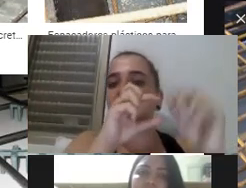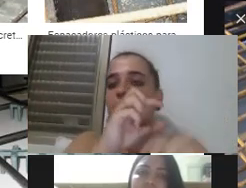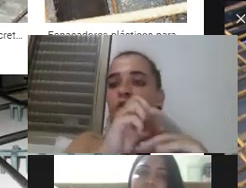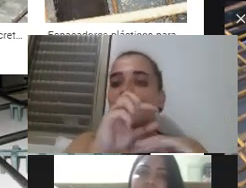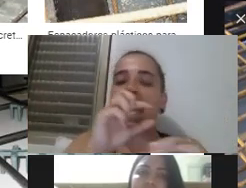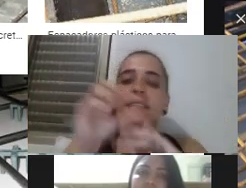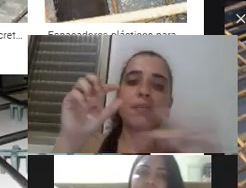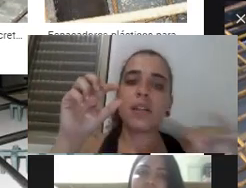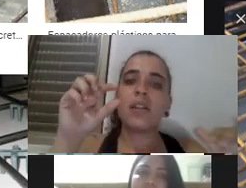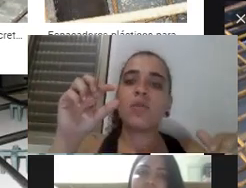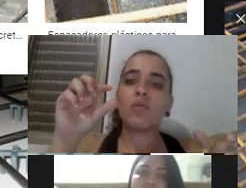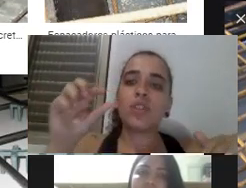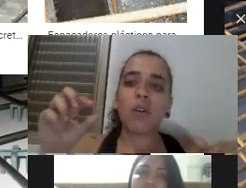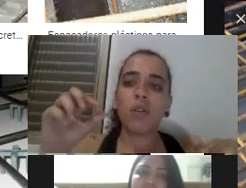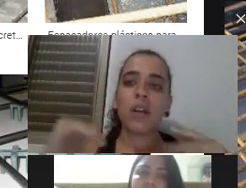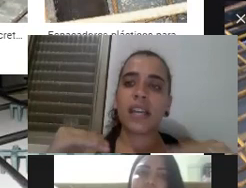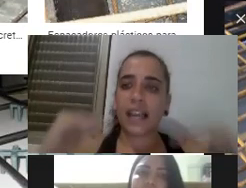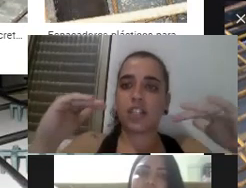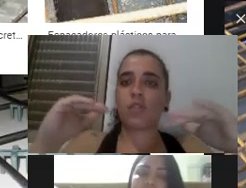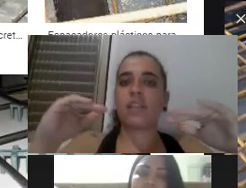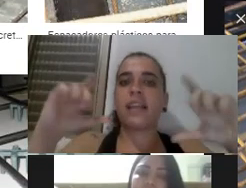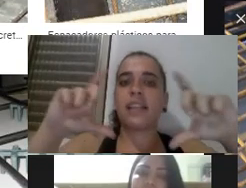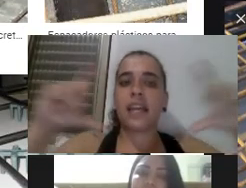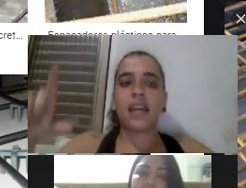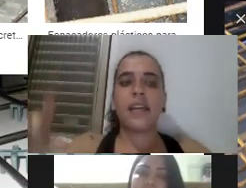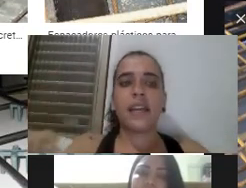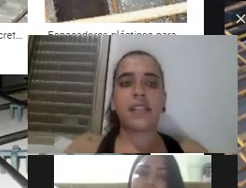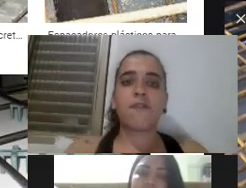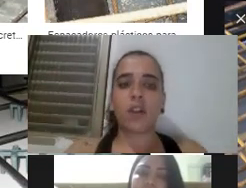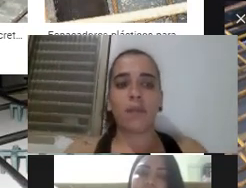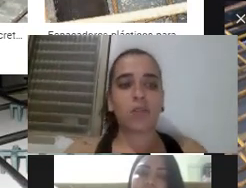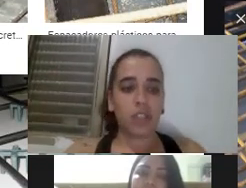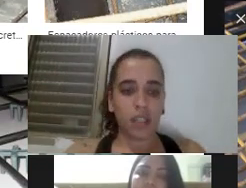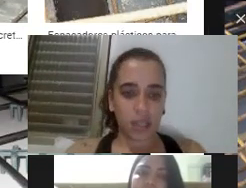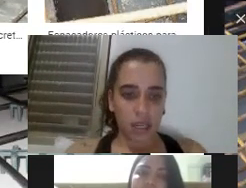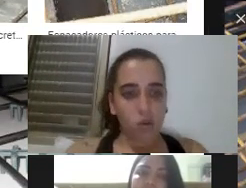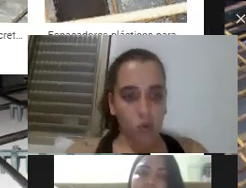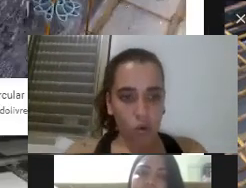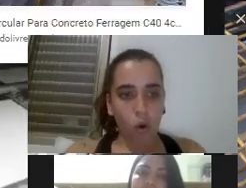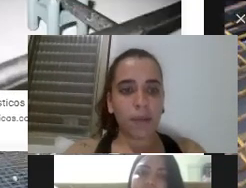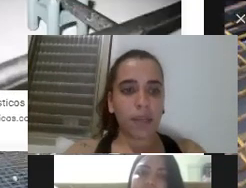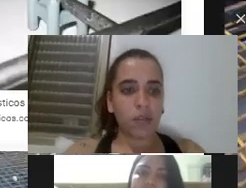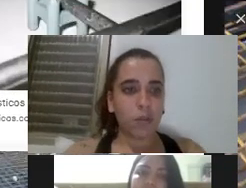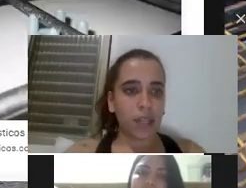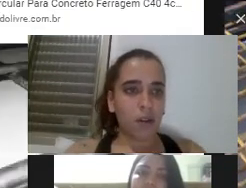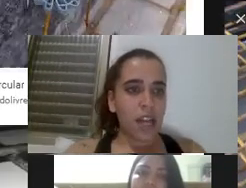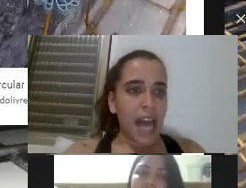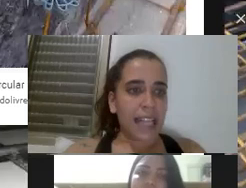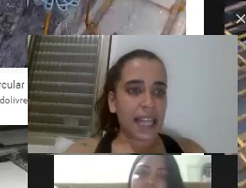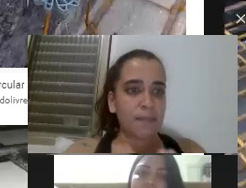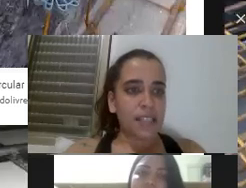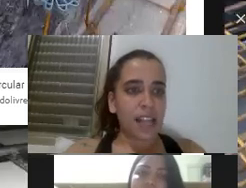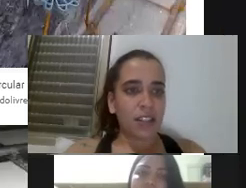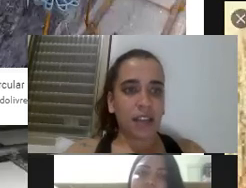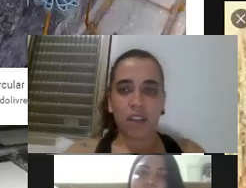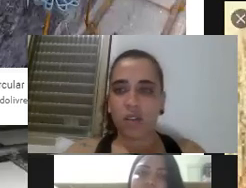3 centímetros para cima do chão. E aí a gente consegue ter esse formato de um cobrimento nominal. Aí